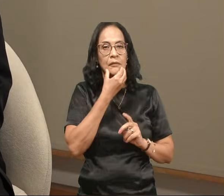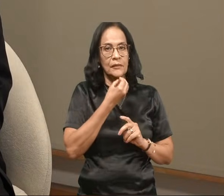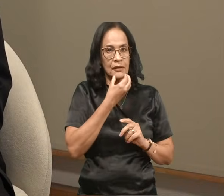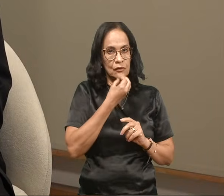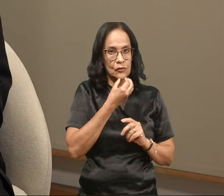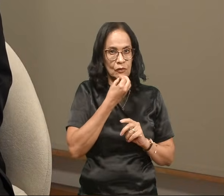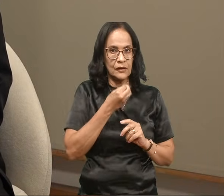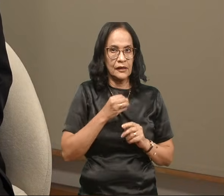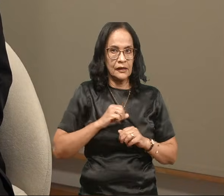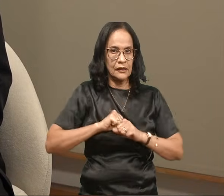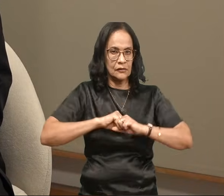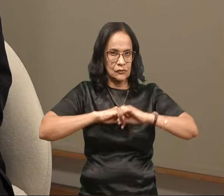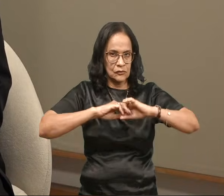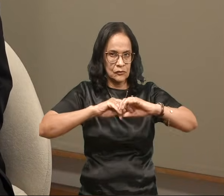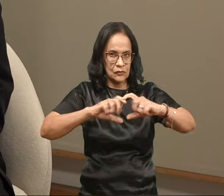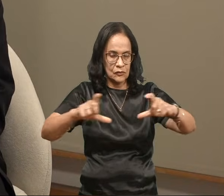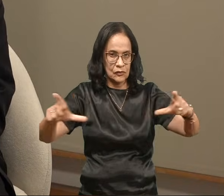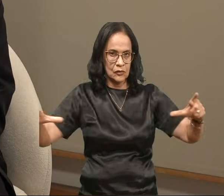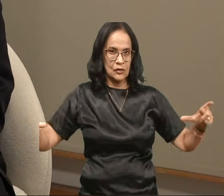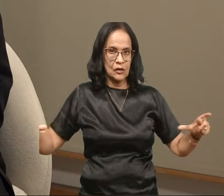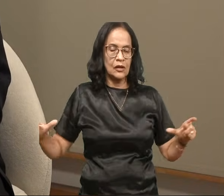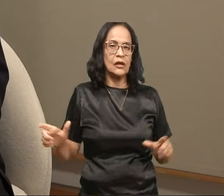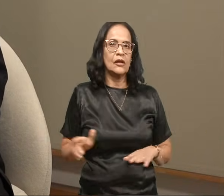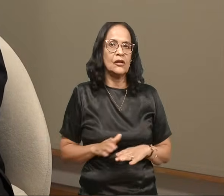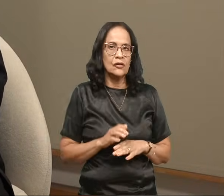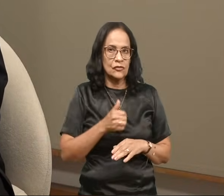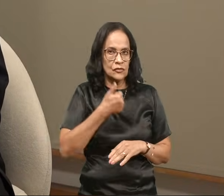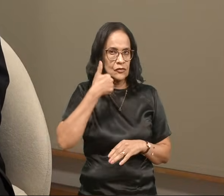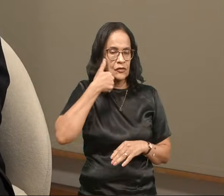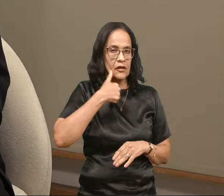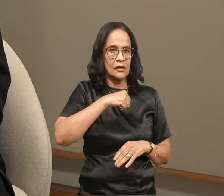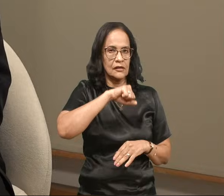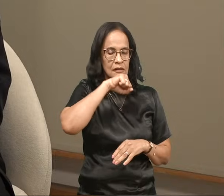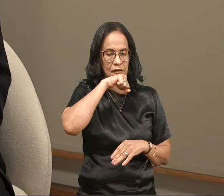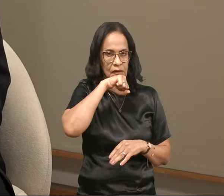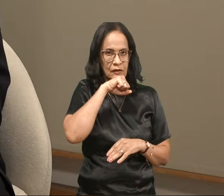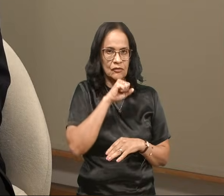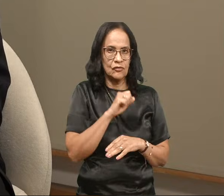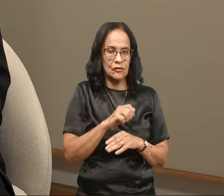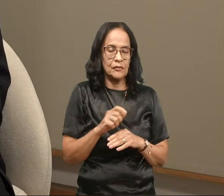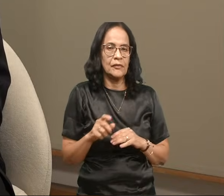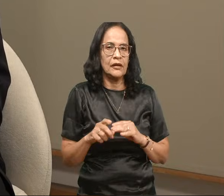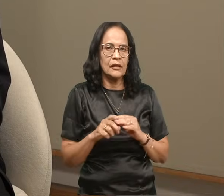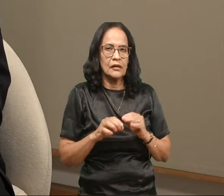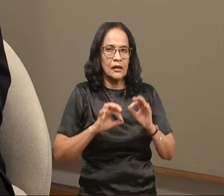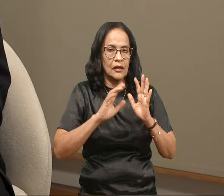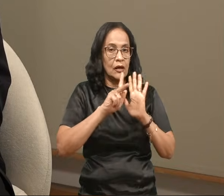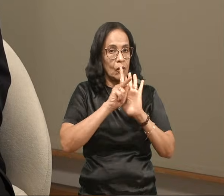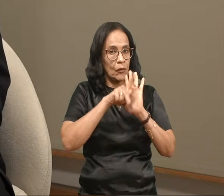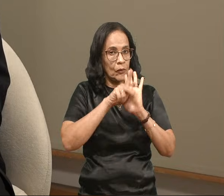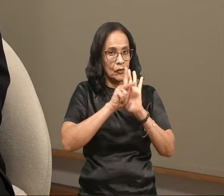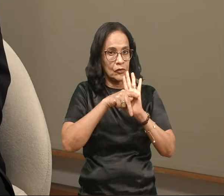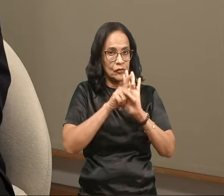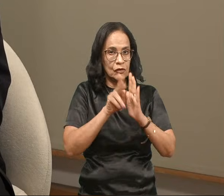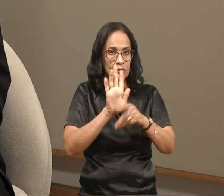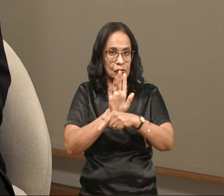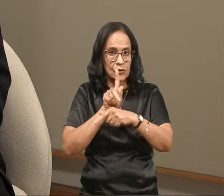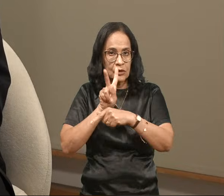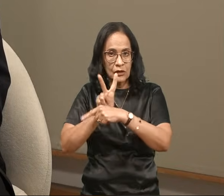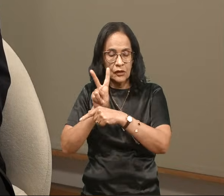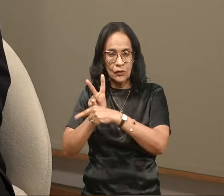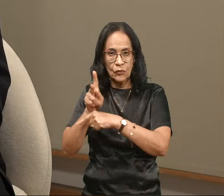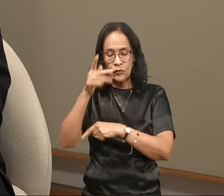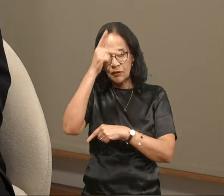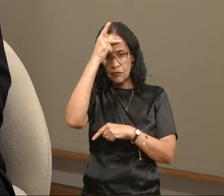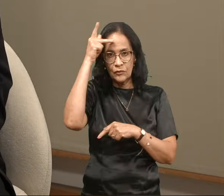uma expansão de atendimento do Sonho de Mãe, da Cristolândia feminina. É um projeto que cuida de pessoas, que